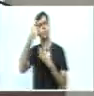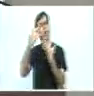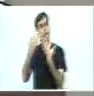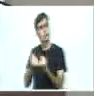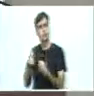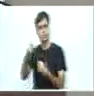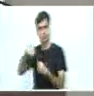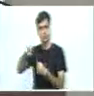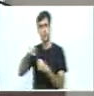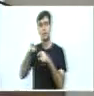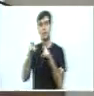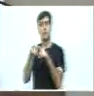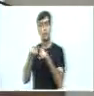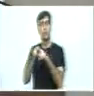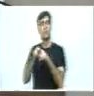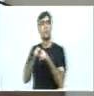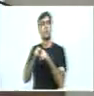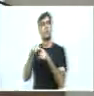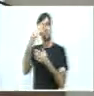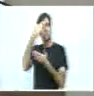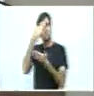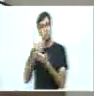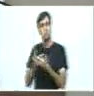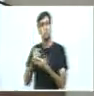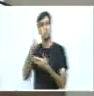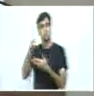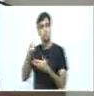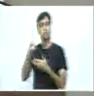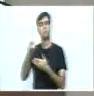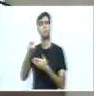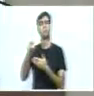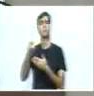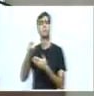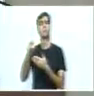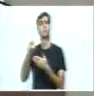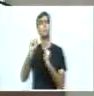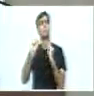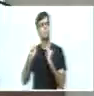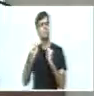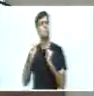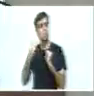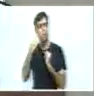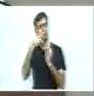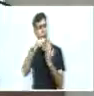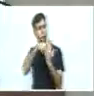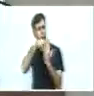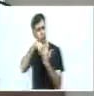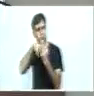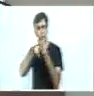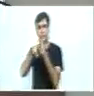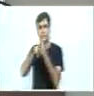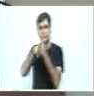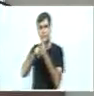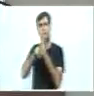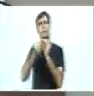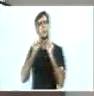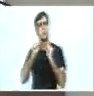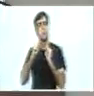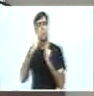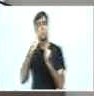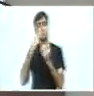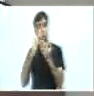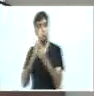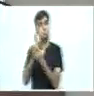proposta e confiante de que os senhores possam analisar e, se for o caso,